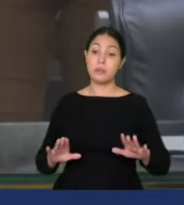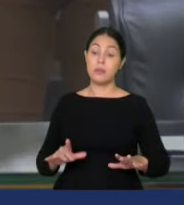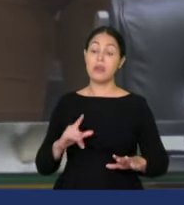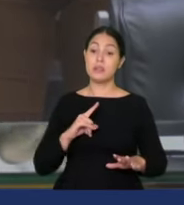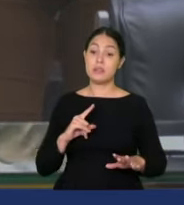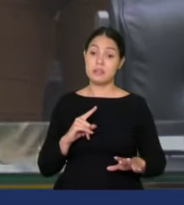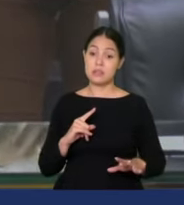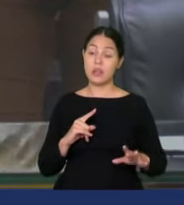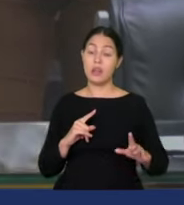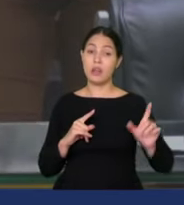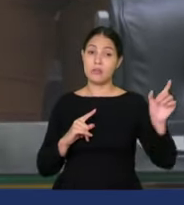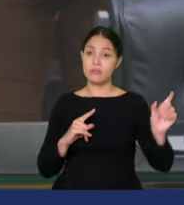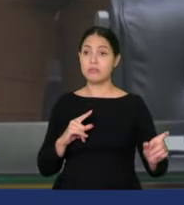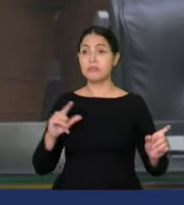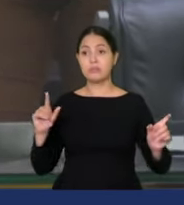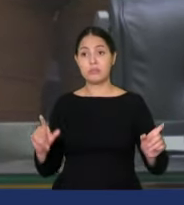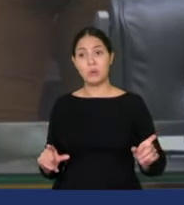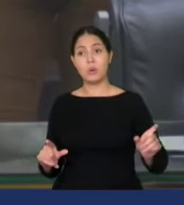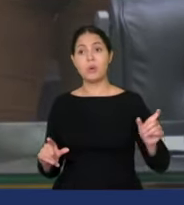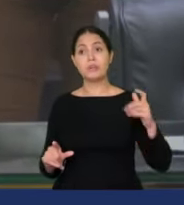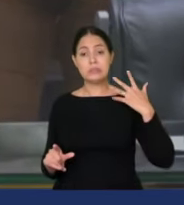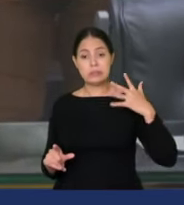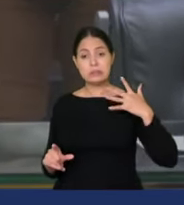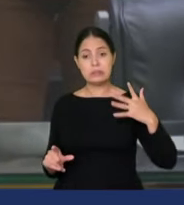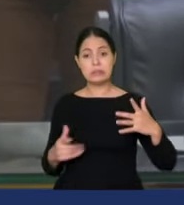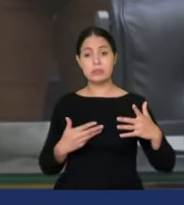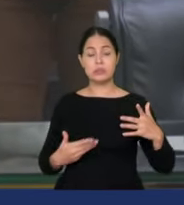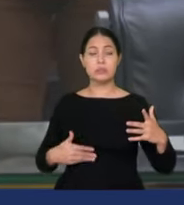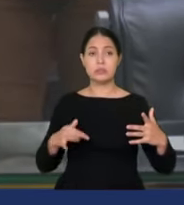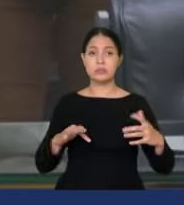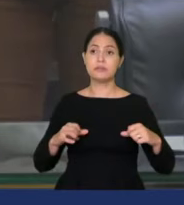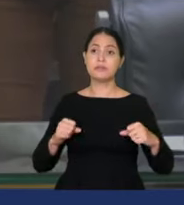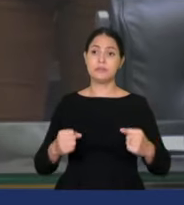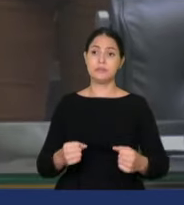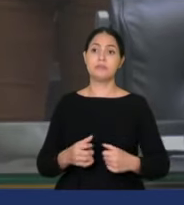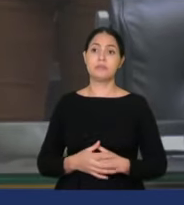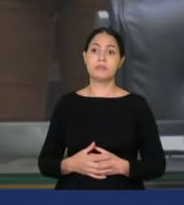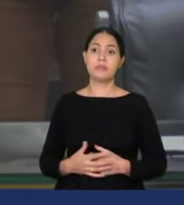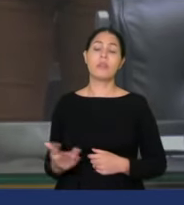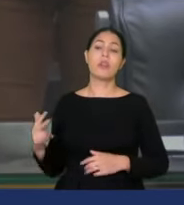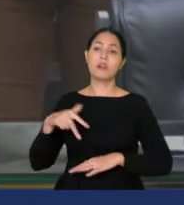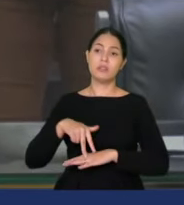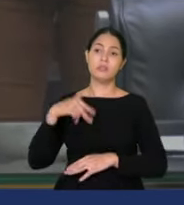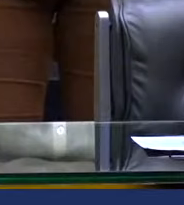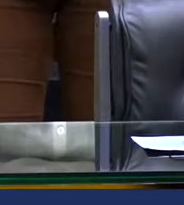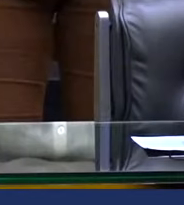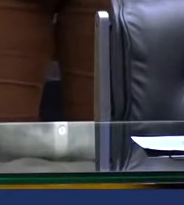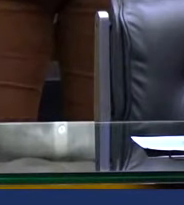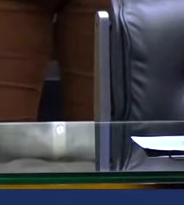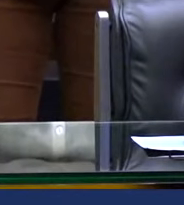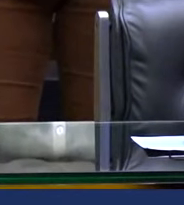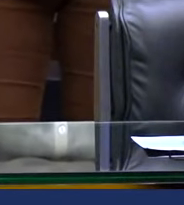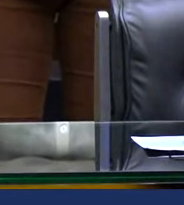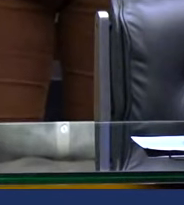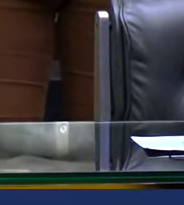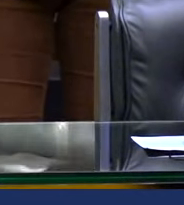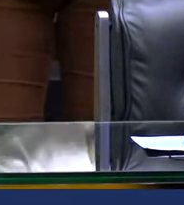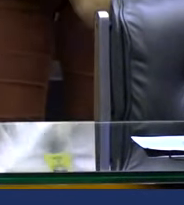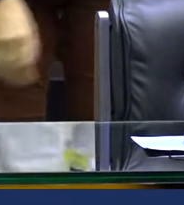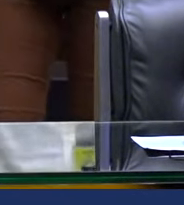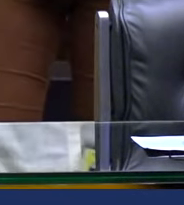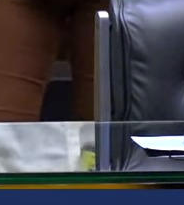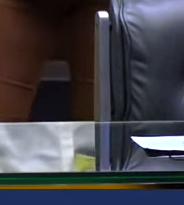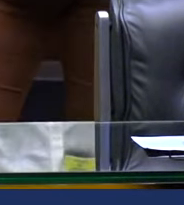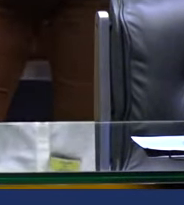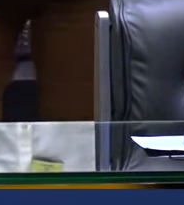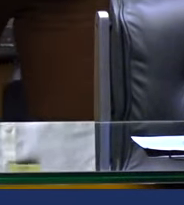que defendem a venda da Petrobras, que defendem o governo e que fizeram aqui seu posicionamento. Foi um debate democrático, aberto, franco